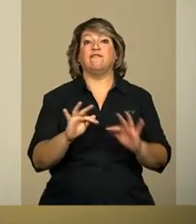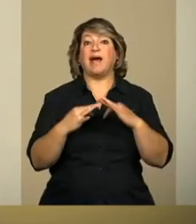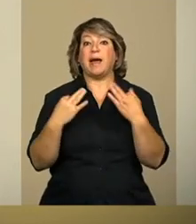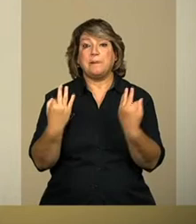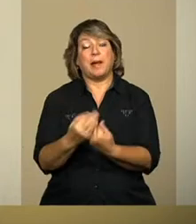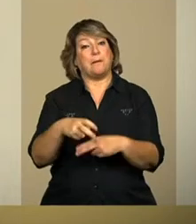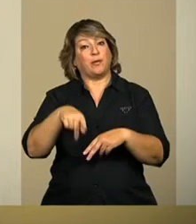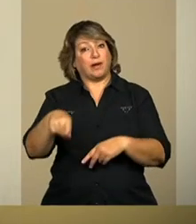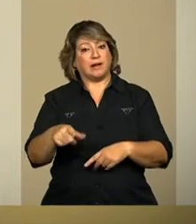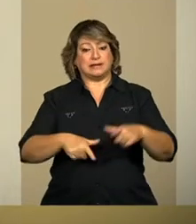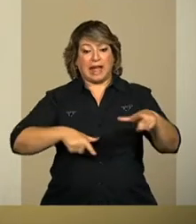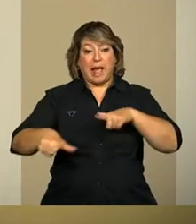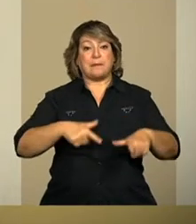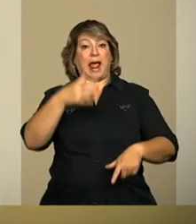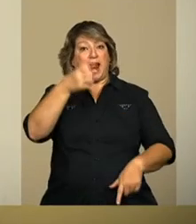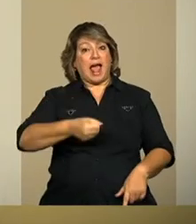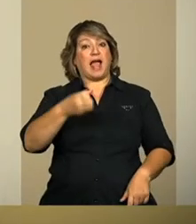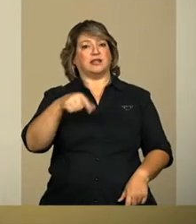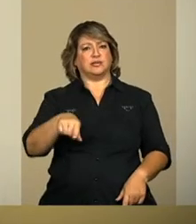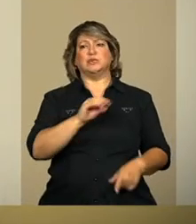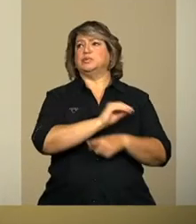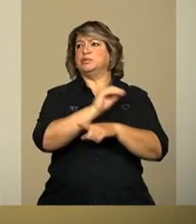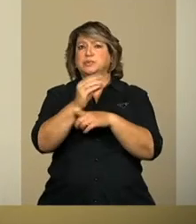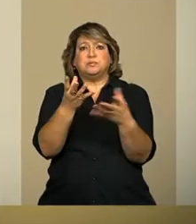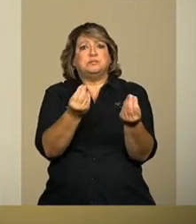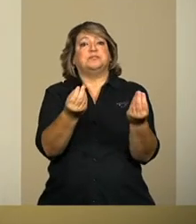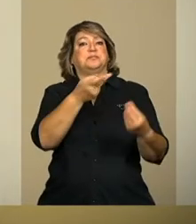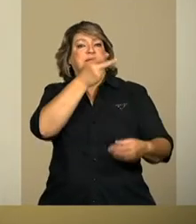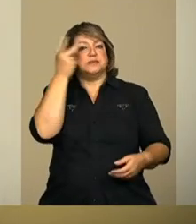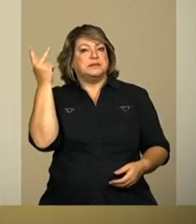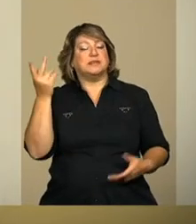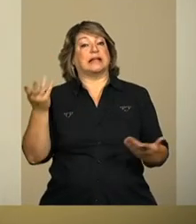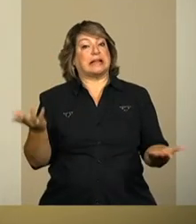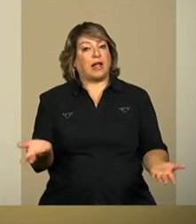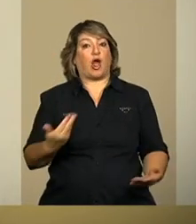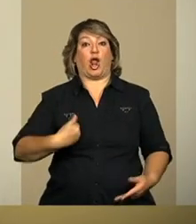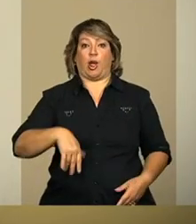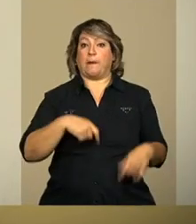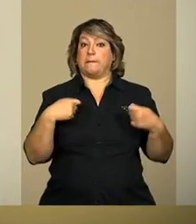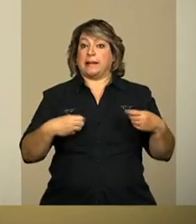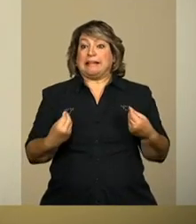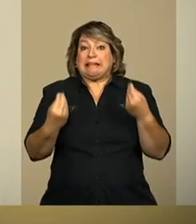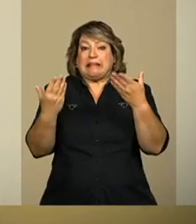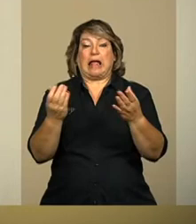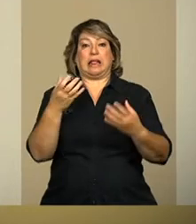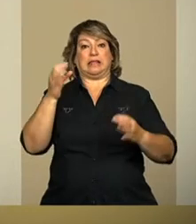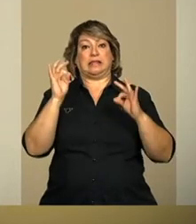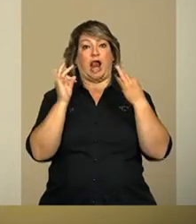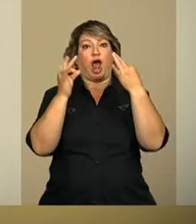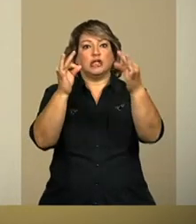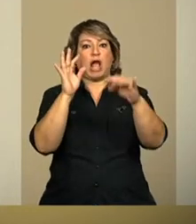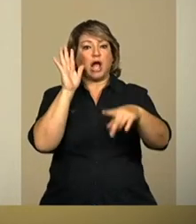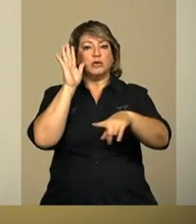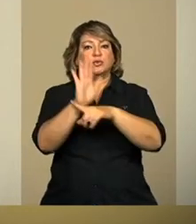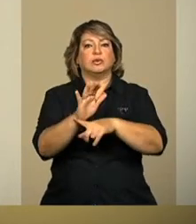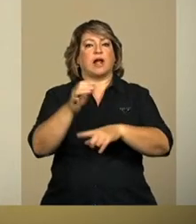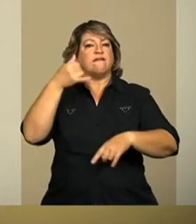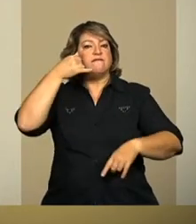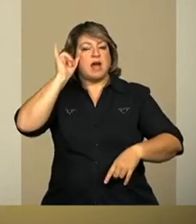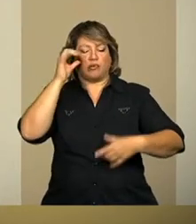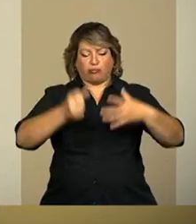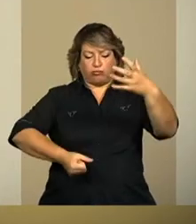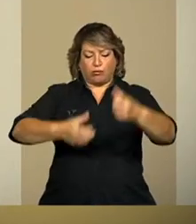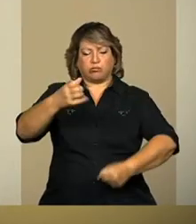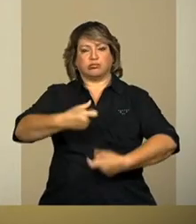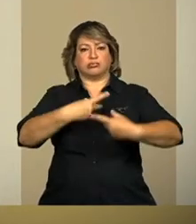famílias de agricultores É muita gente então nós precisamos levar tecnologia para essas famílias para que elas